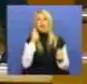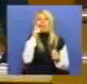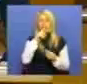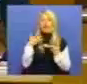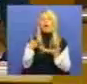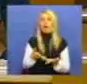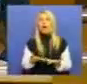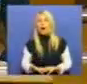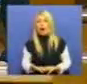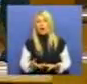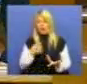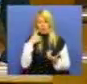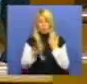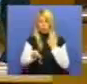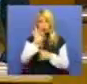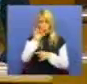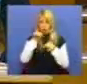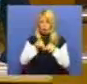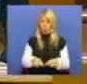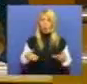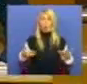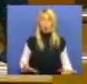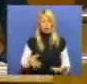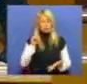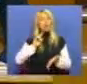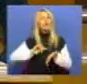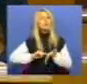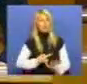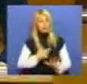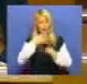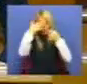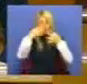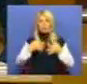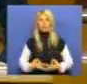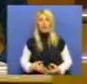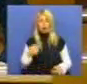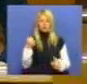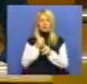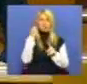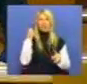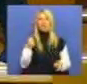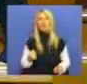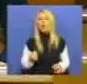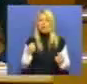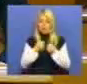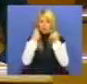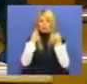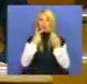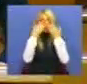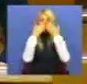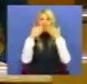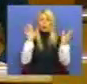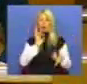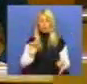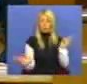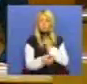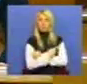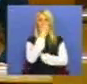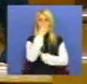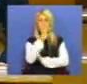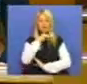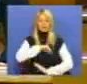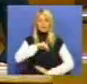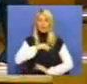fazemos. Fazer essas escolhas hoje, essenciais e fiéis ao desafio democrático, é inverter a perda salarial dos